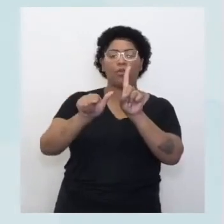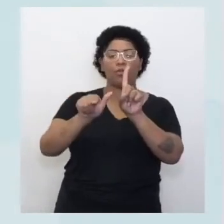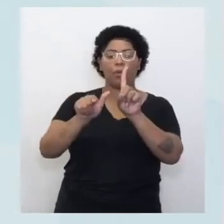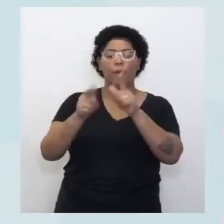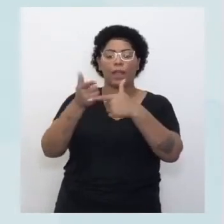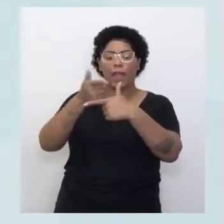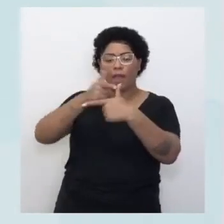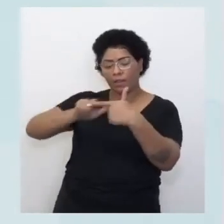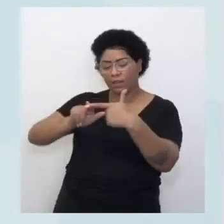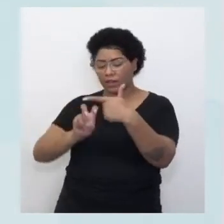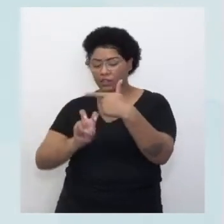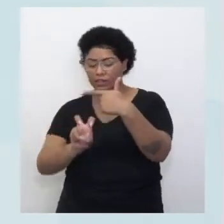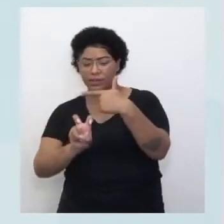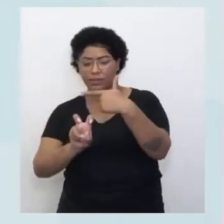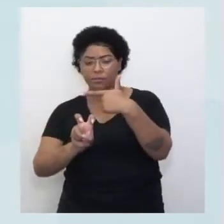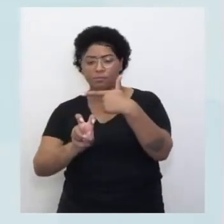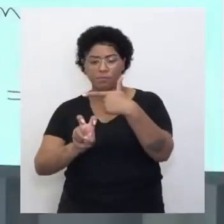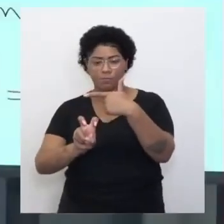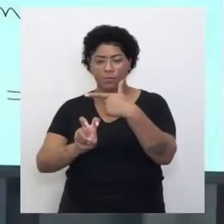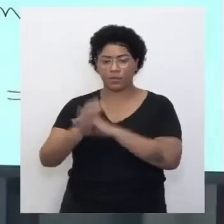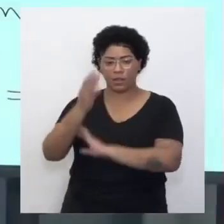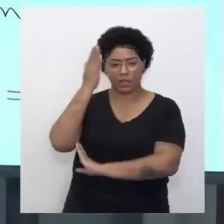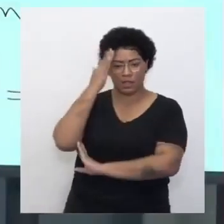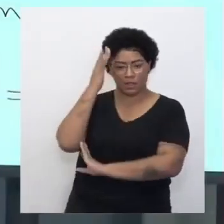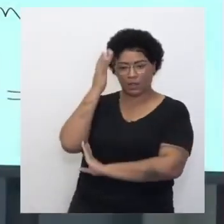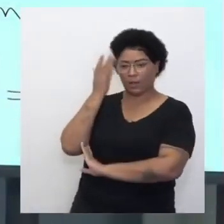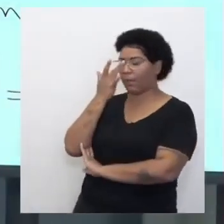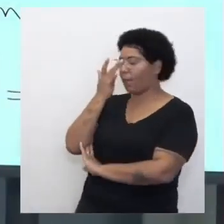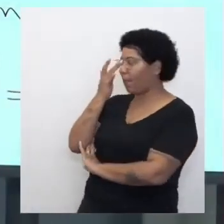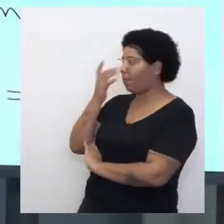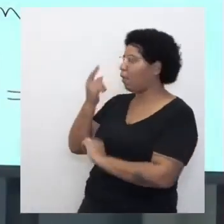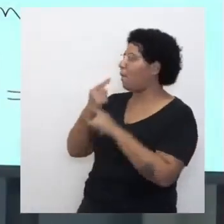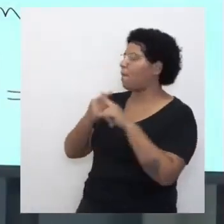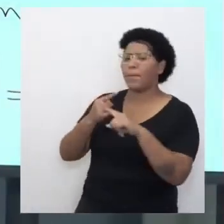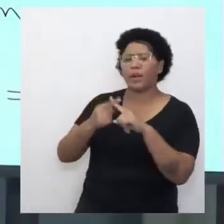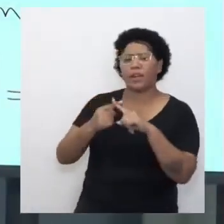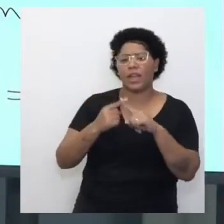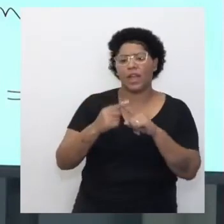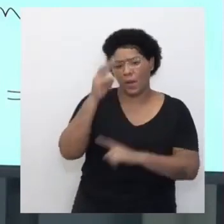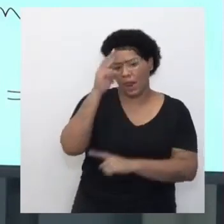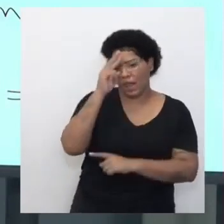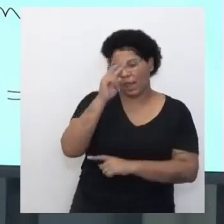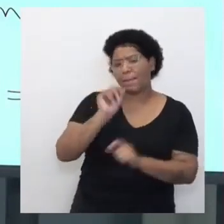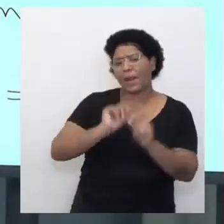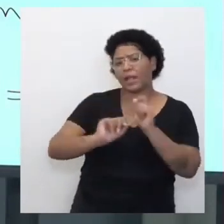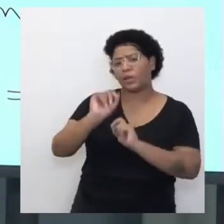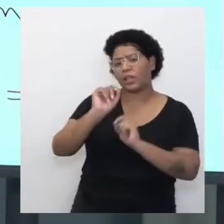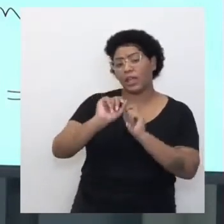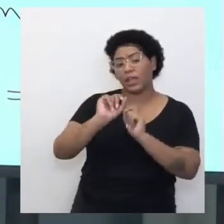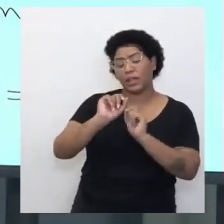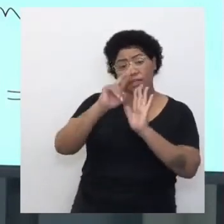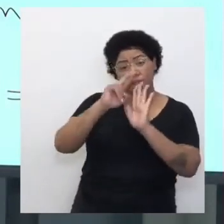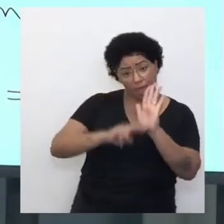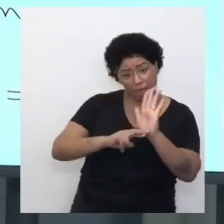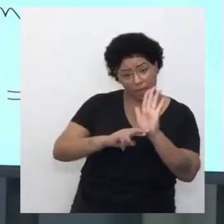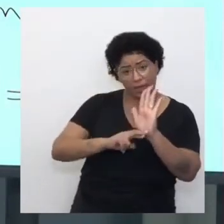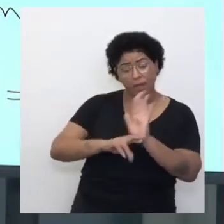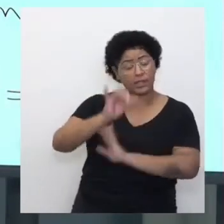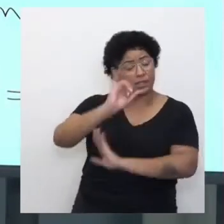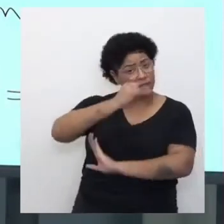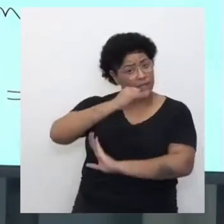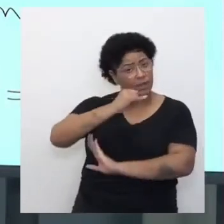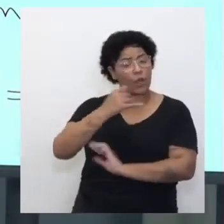5. Ah, agora você entendeu? Entendeu por que é que eu lembrei dessas regrinhas para você? Isso